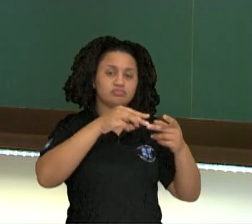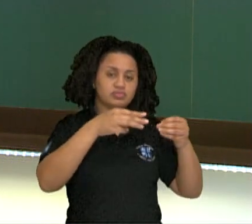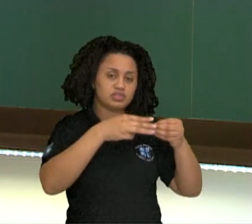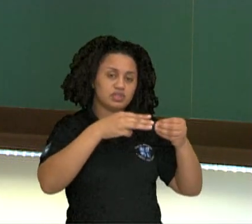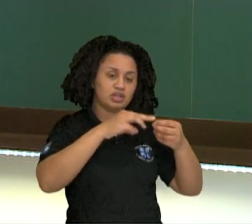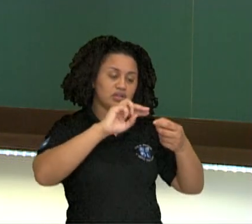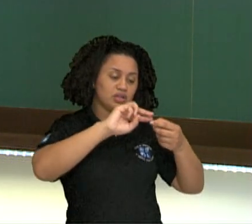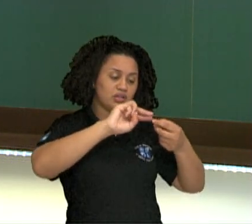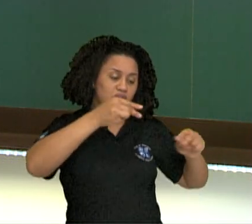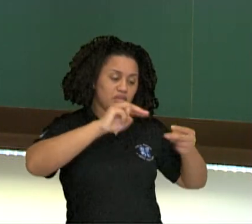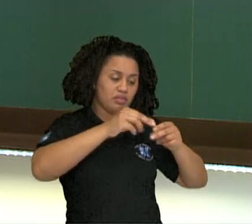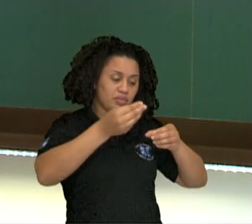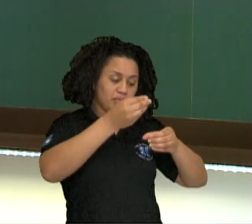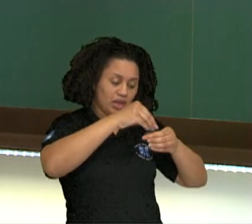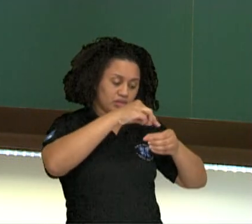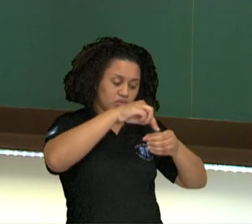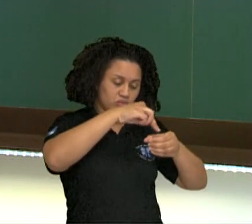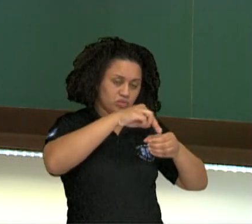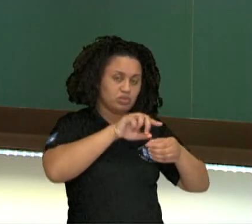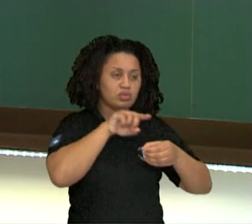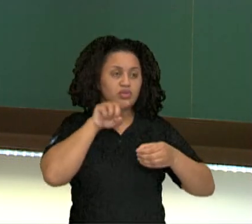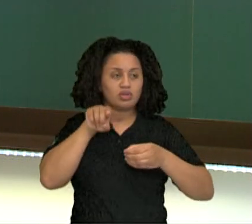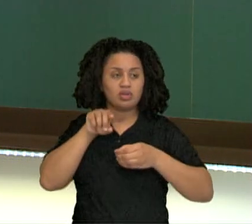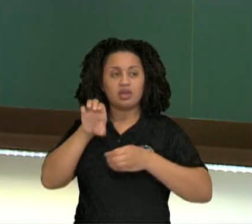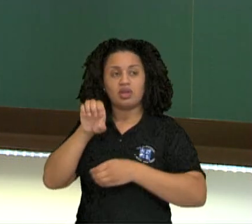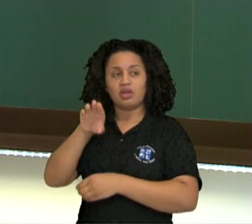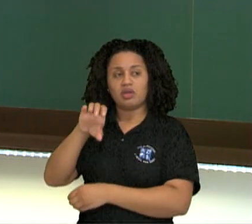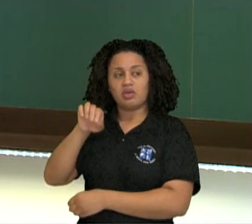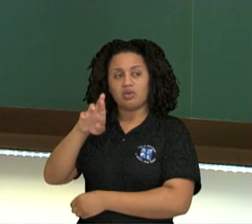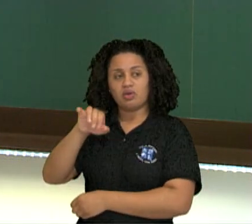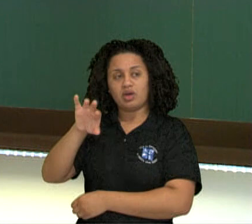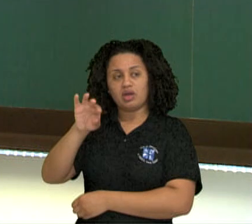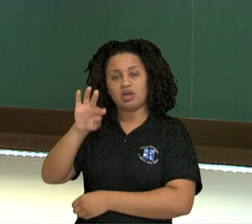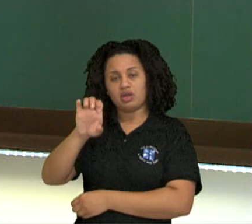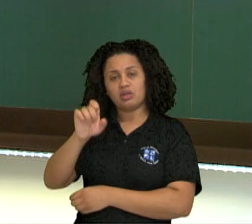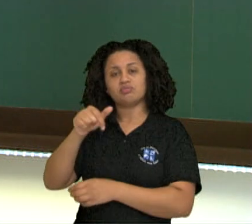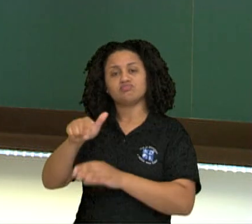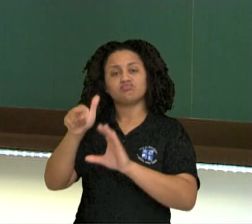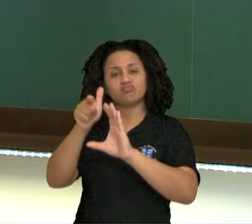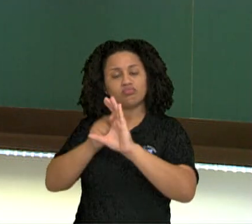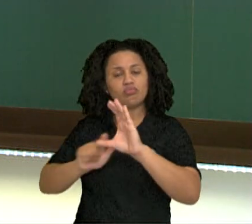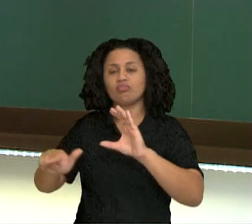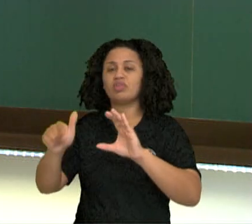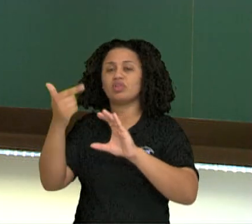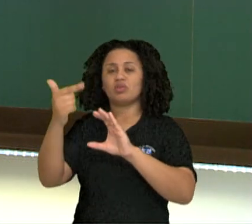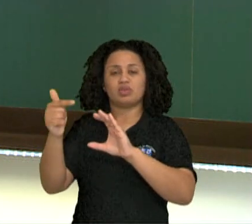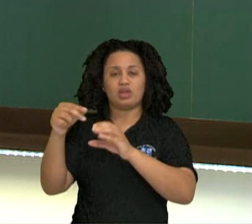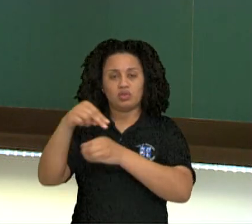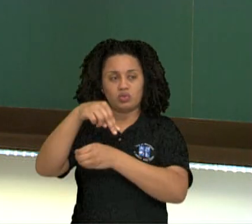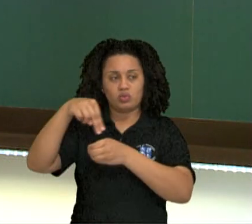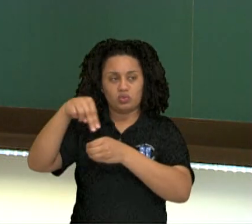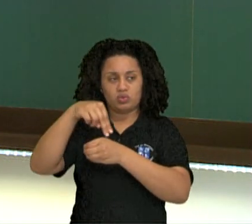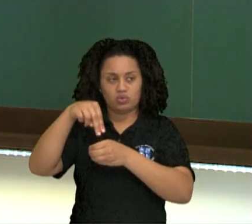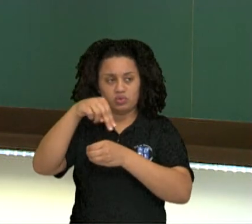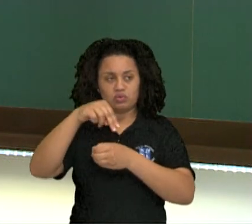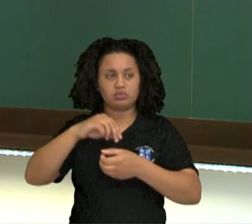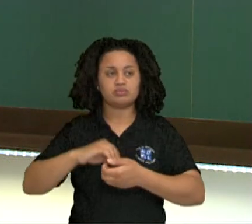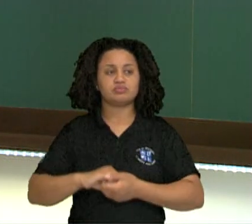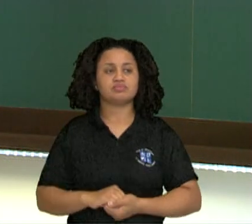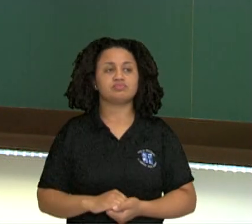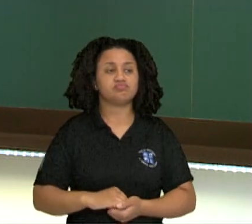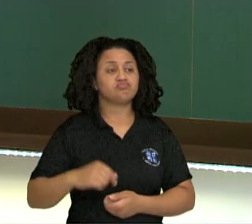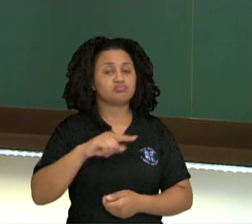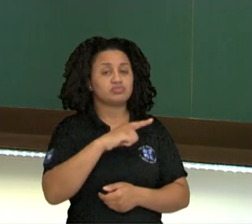procariontes que não tem esse material genético dentro né do lucro celular as células eucariontes possuem